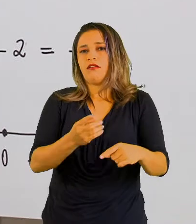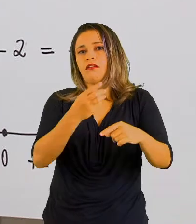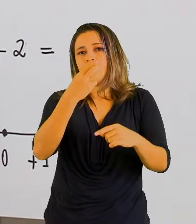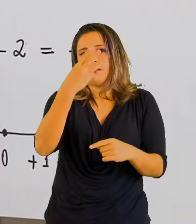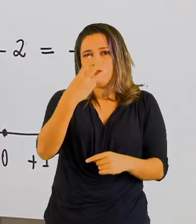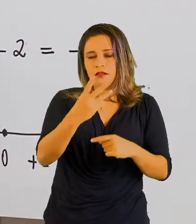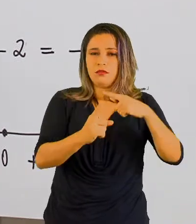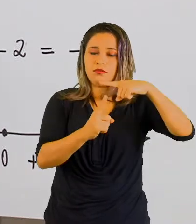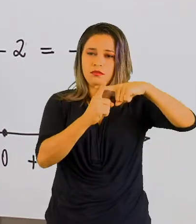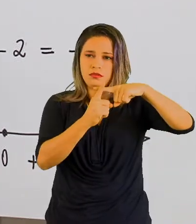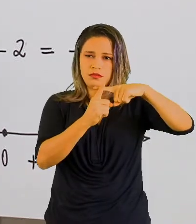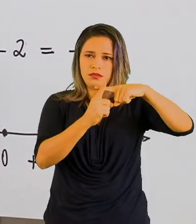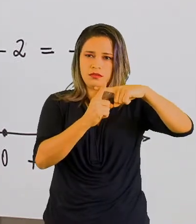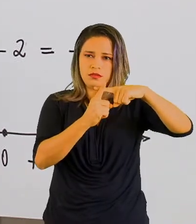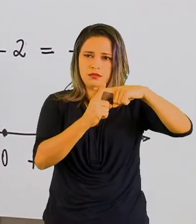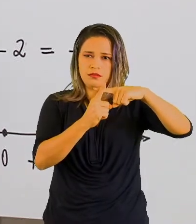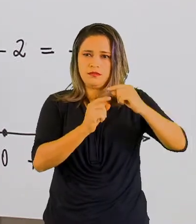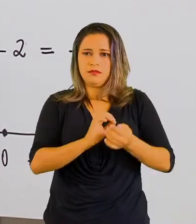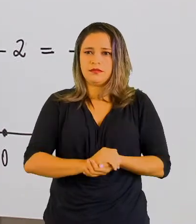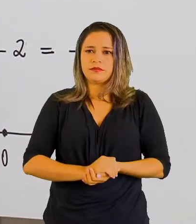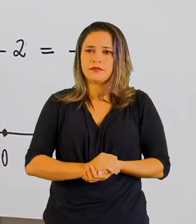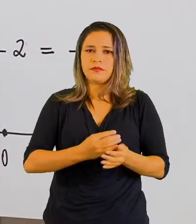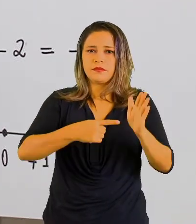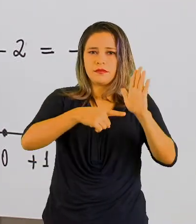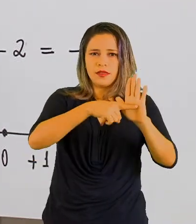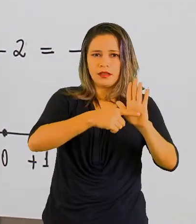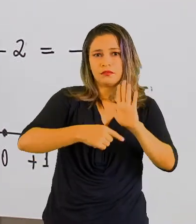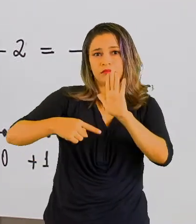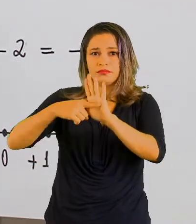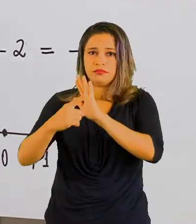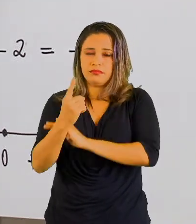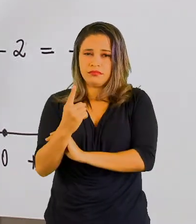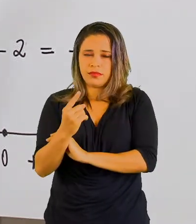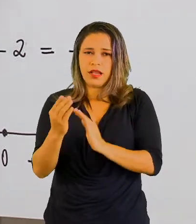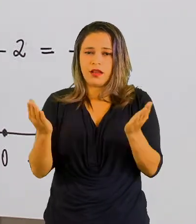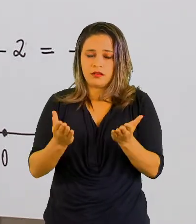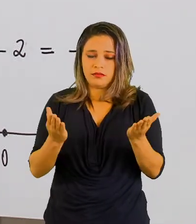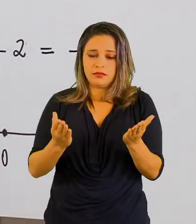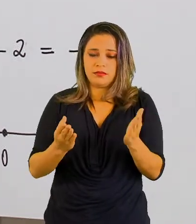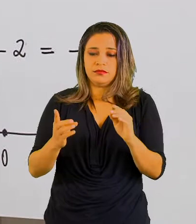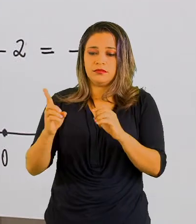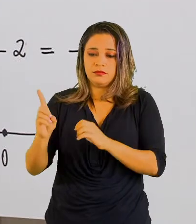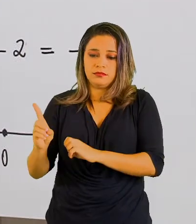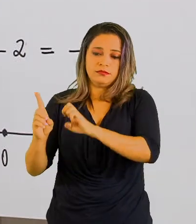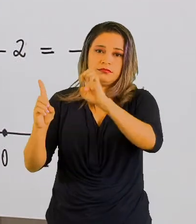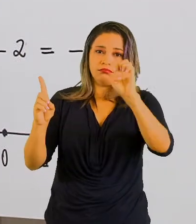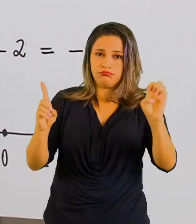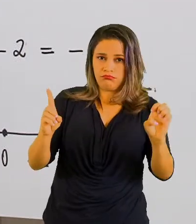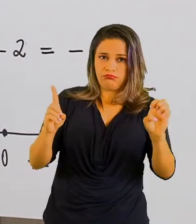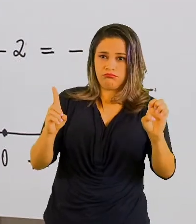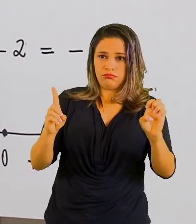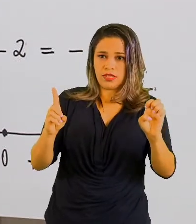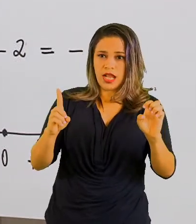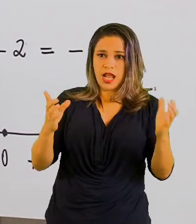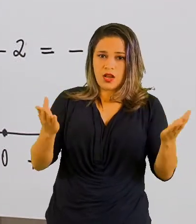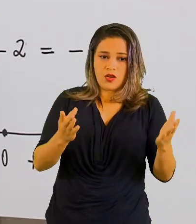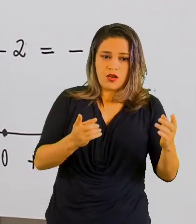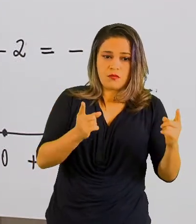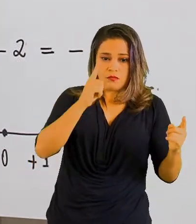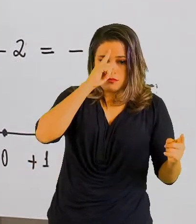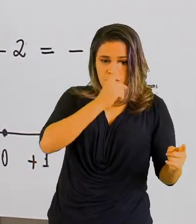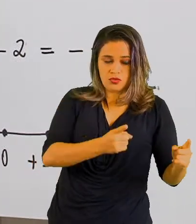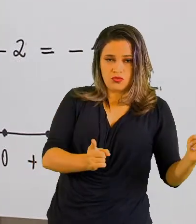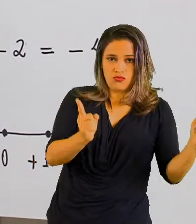menos 1. Aqui é um deslocamento da direita para a esquerda. Aqui está mandando inverter, o